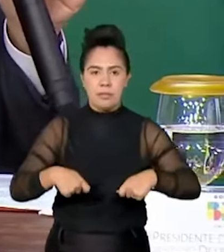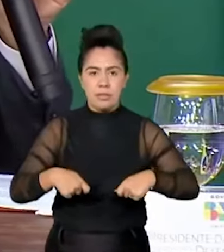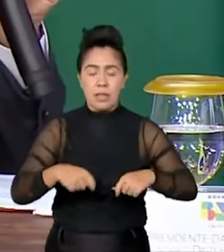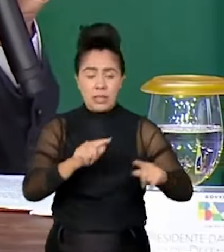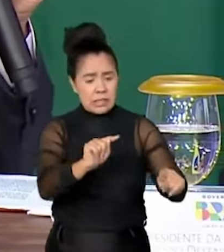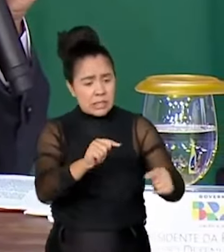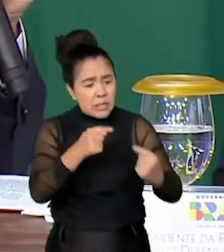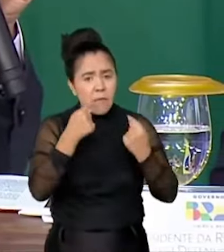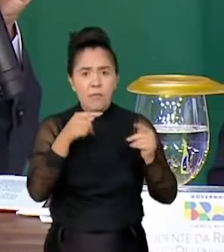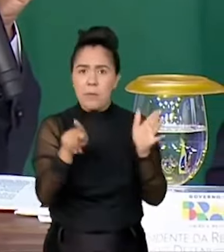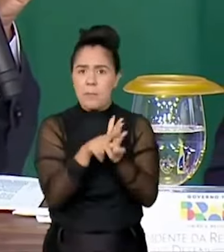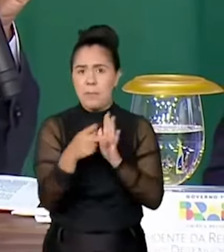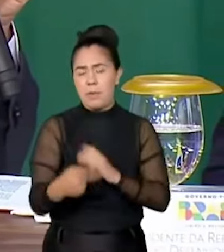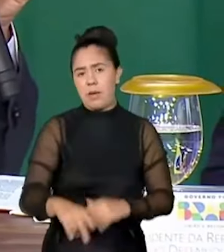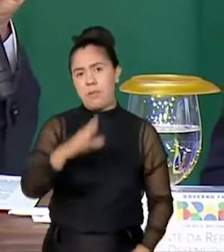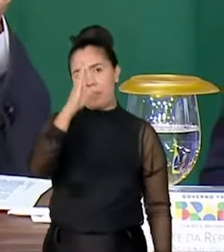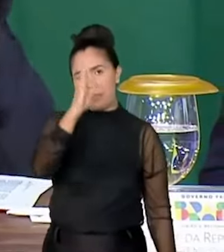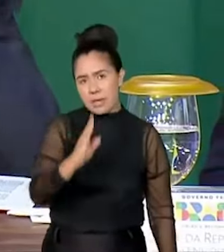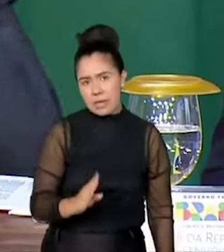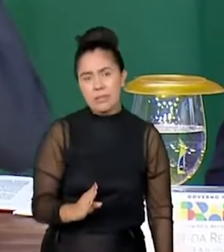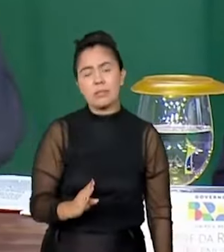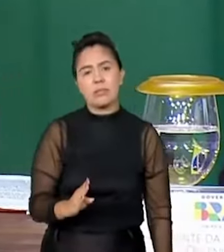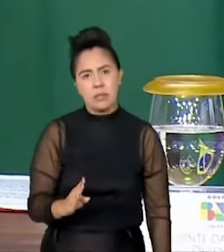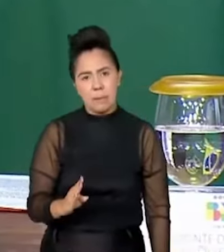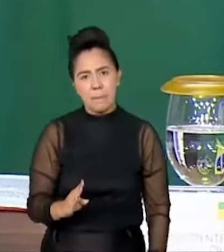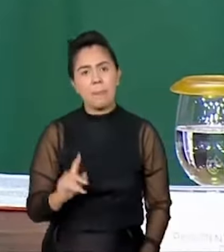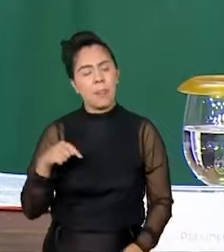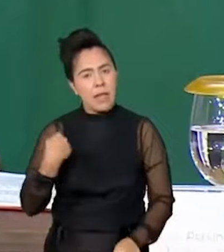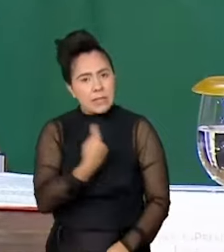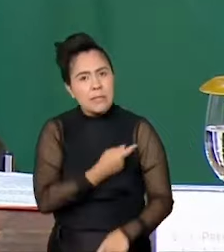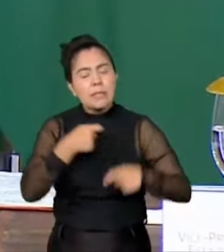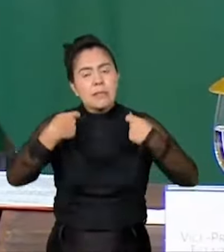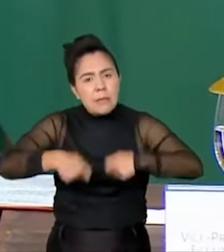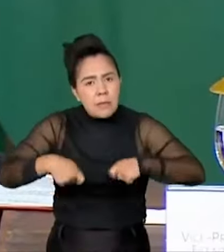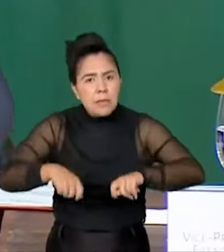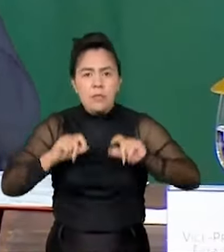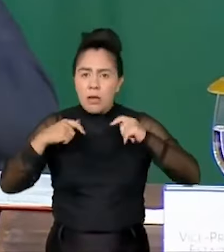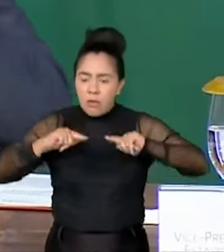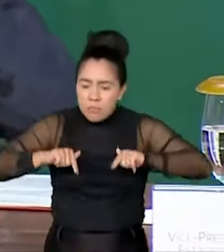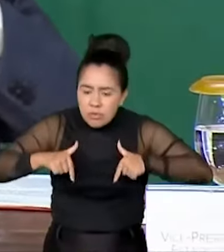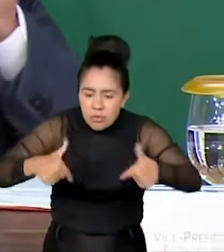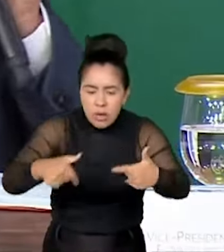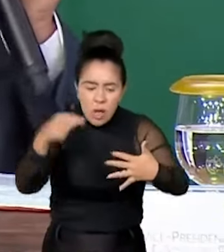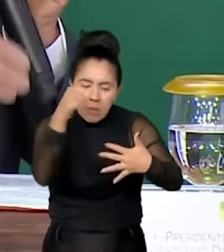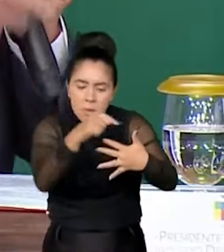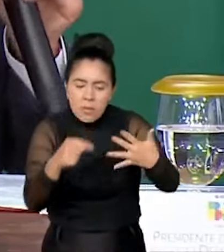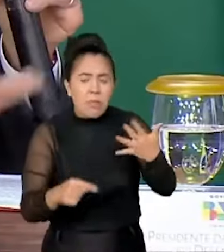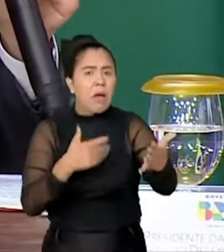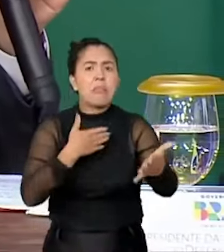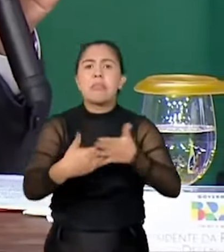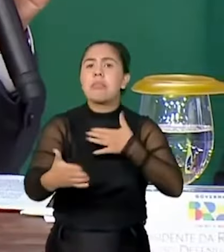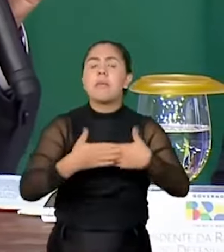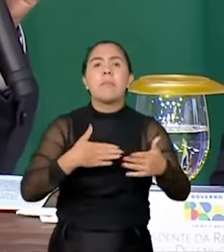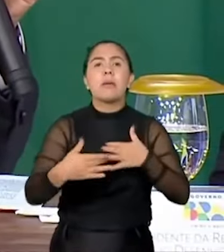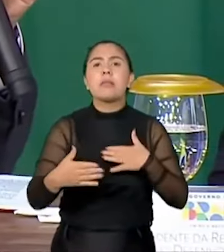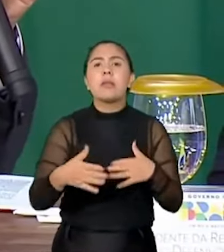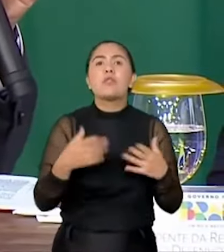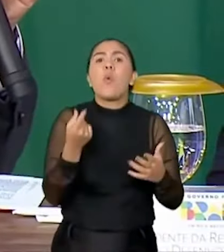o desafio do Brasil. É a gente fazer as coisas que precisa, independentemente do